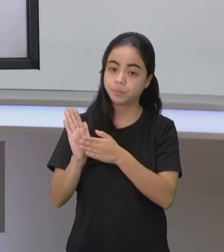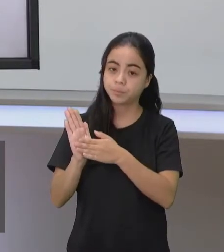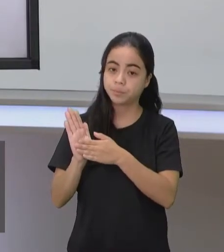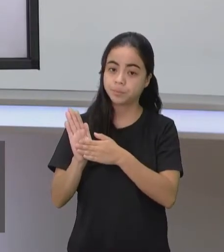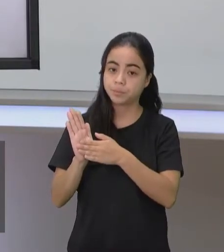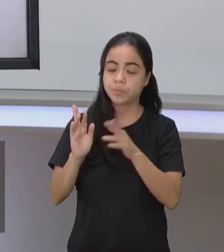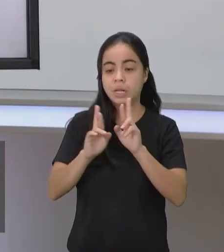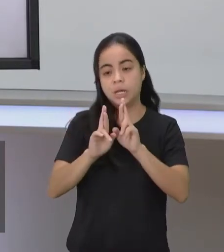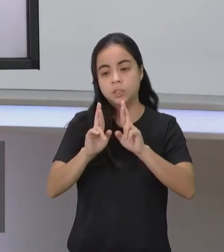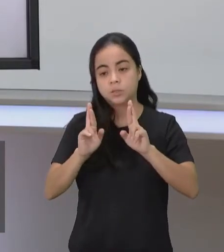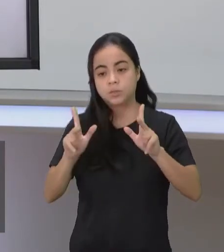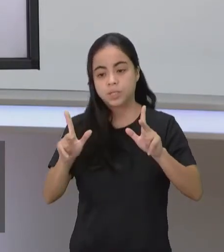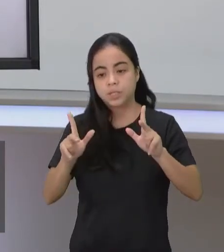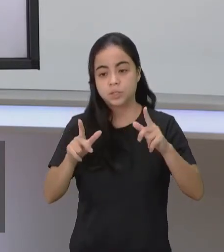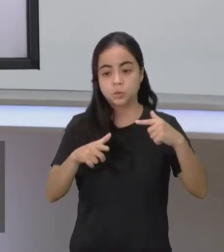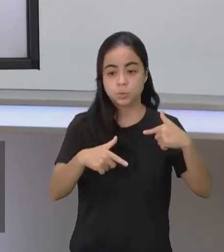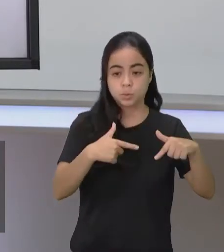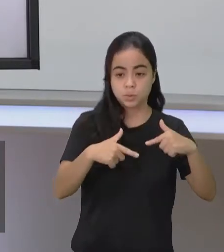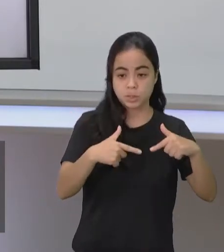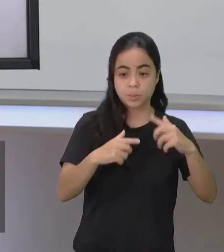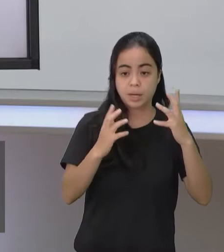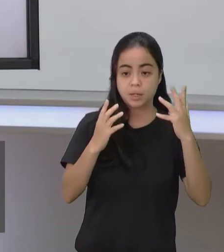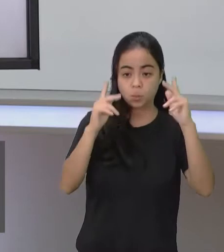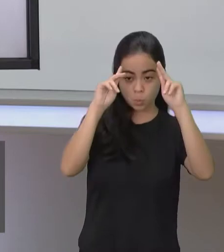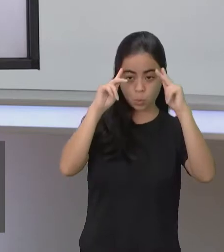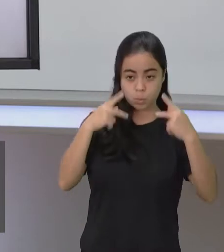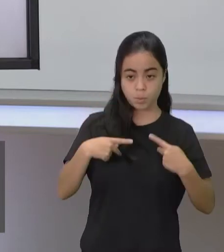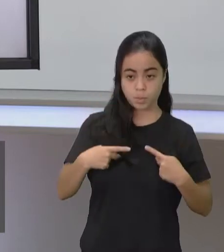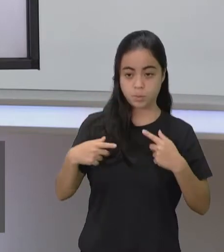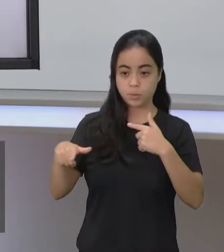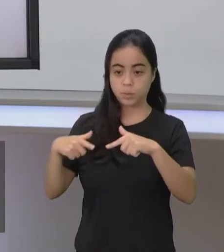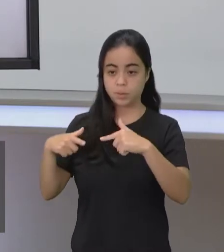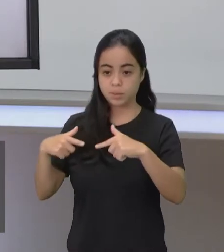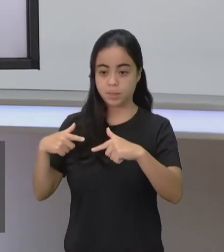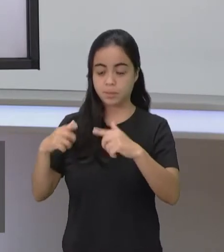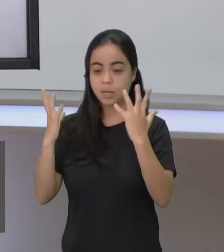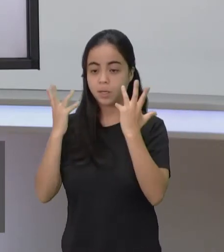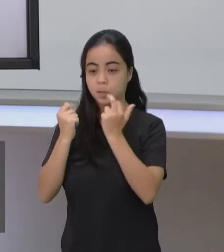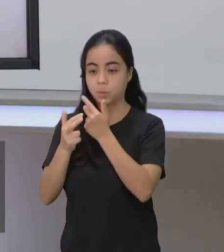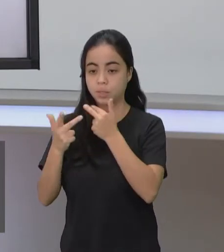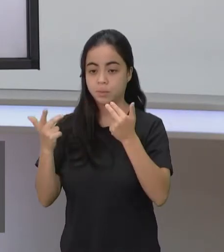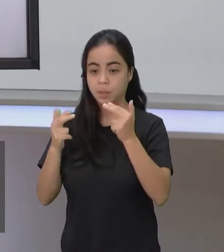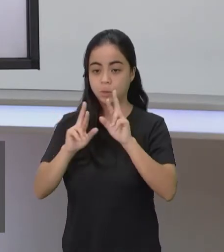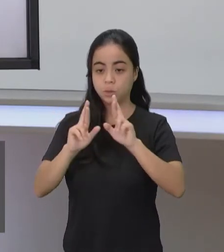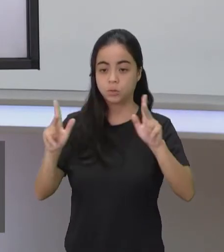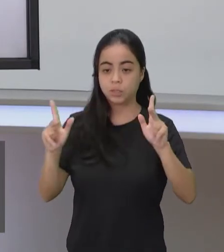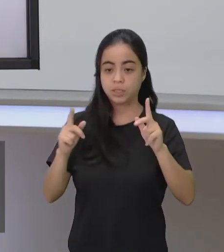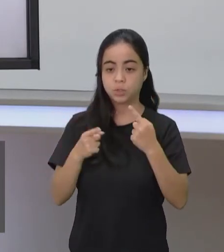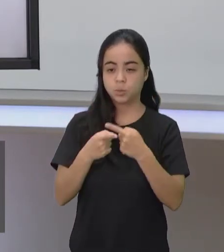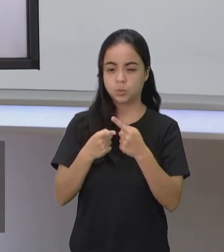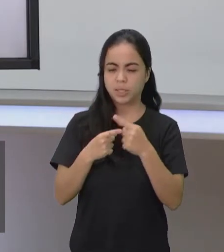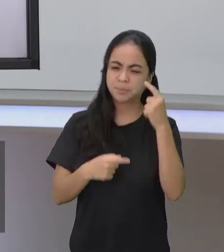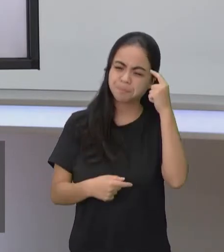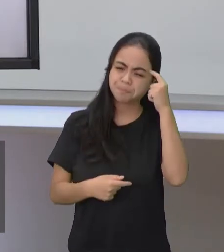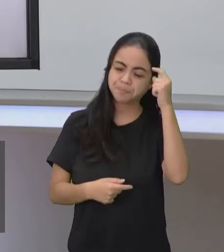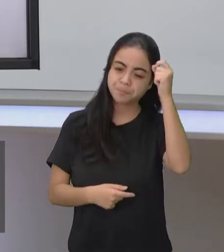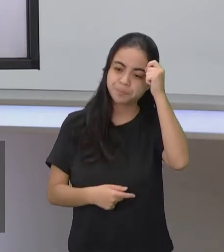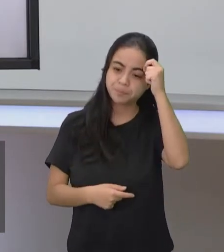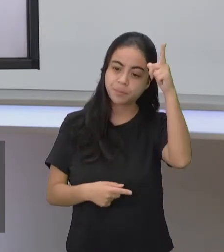é diferenciar o trabalho humano, né, do trabalho animal, mas eu acho que é muito válido quando a gente vai pensar na questão da